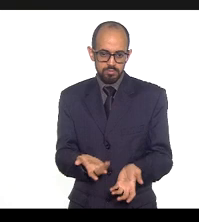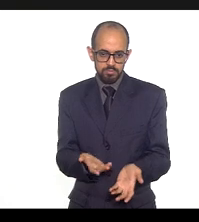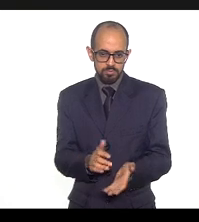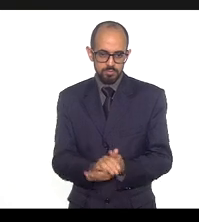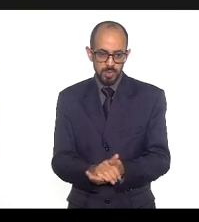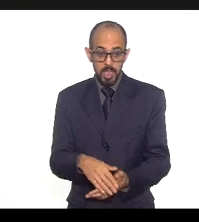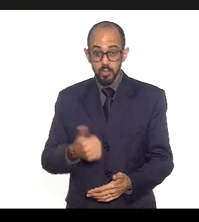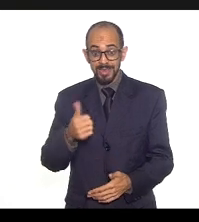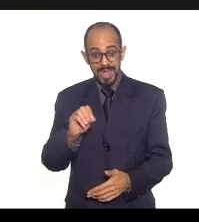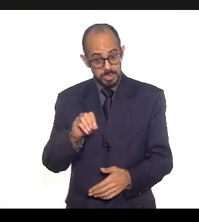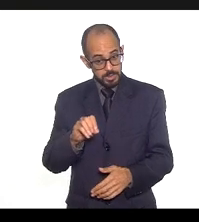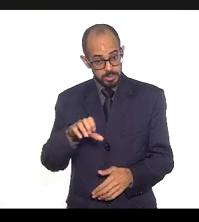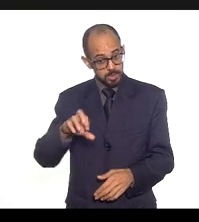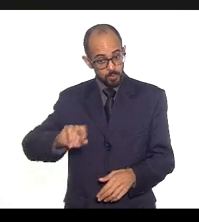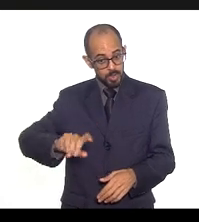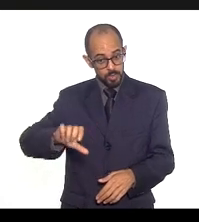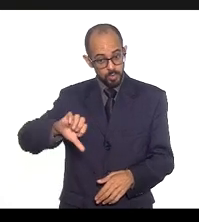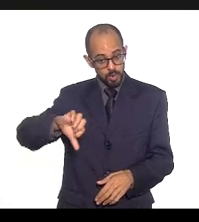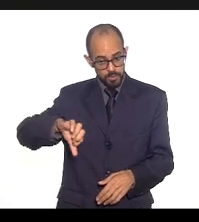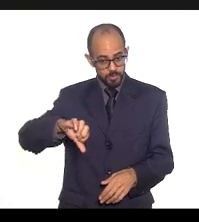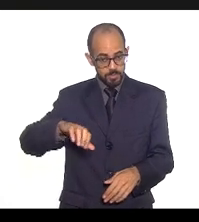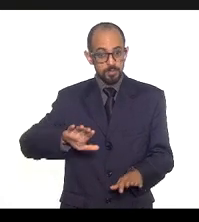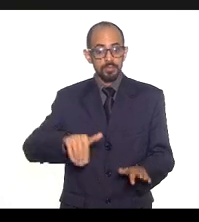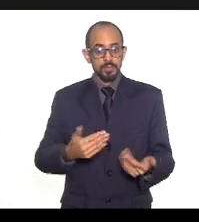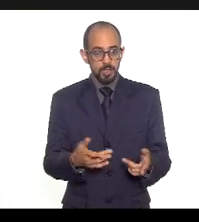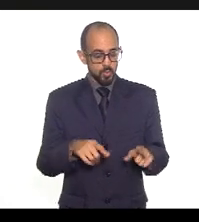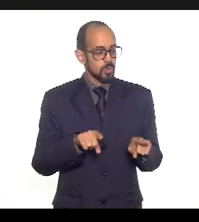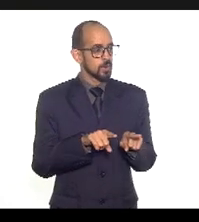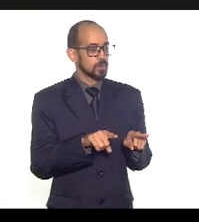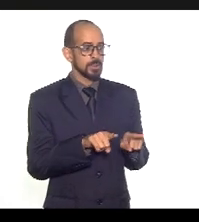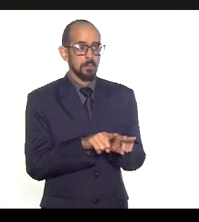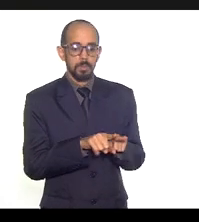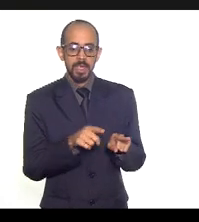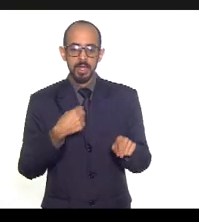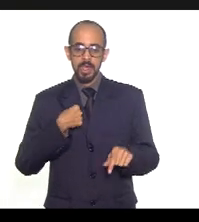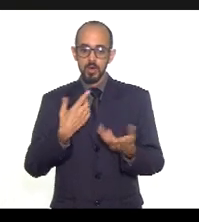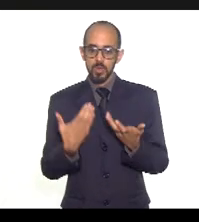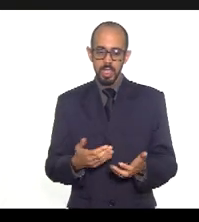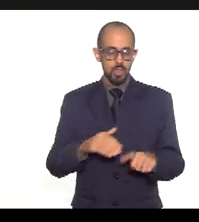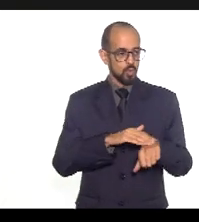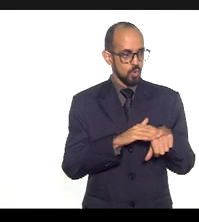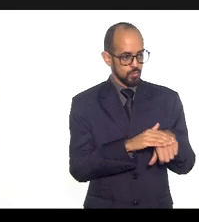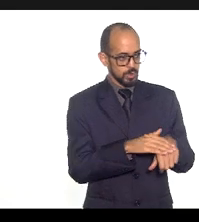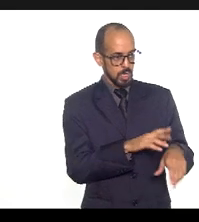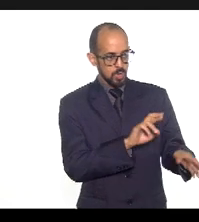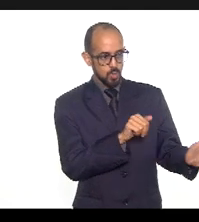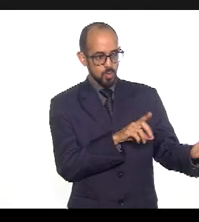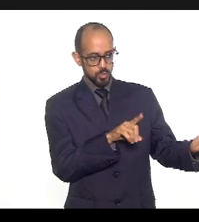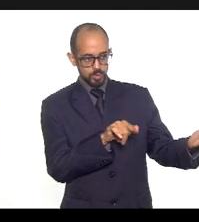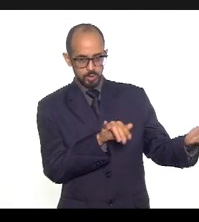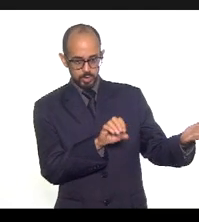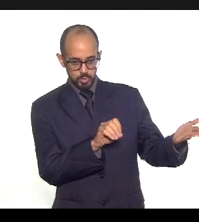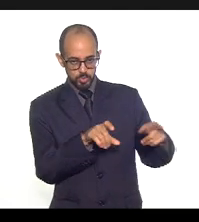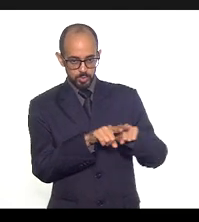é no 10. É nessa linha que eu queria conversar com o deputado Rodrigo Amorim e com o deputado Luiz Paulo.